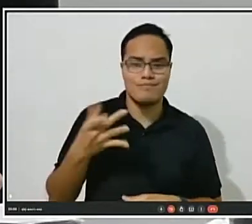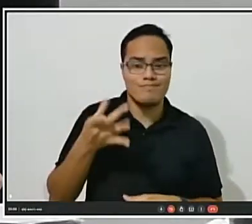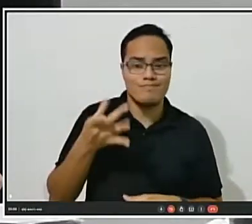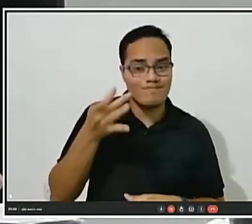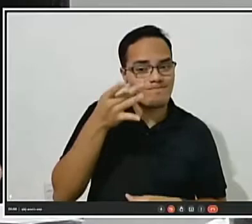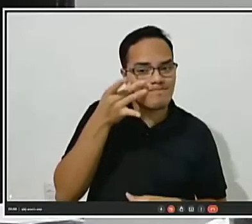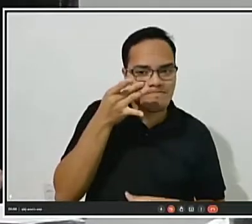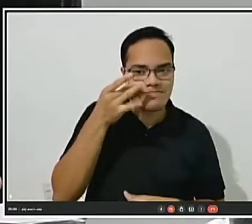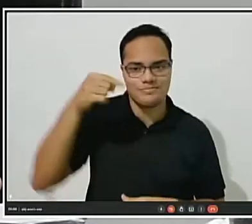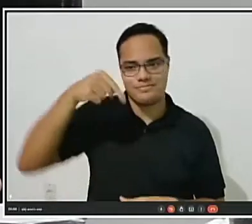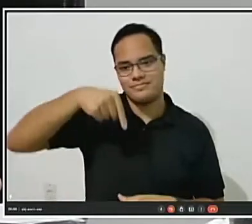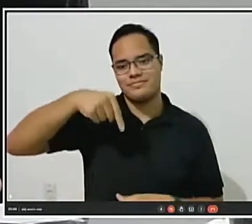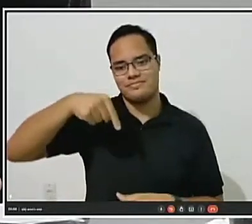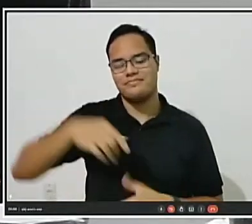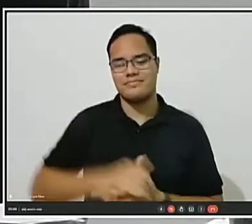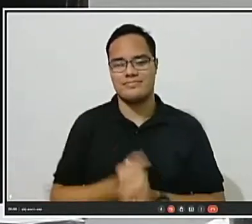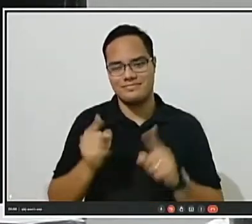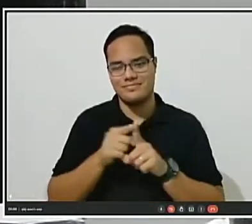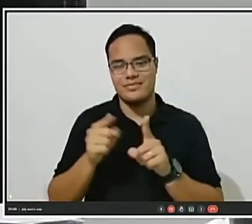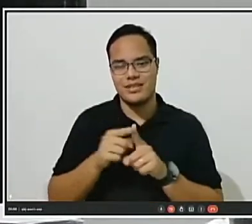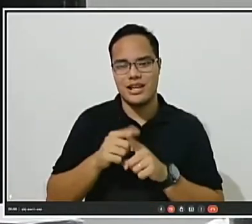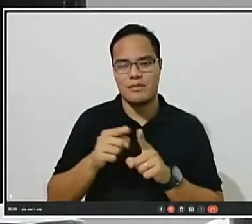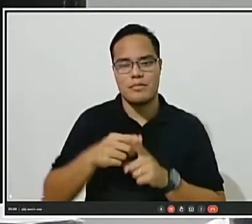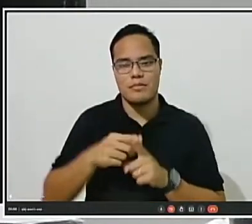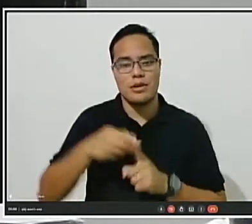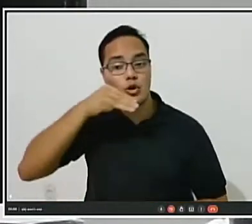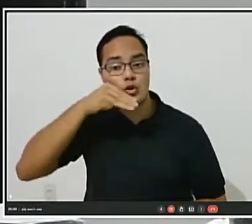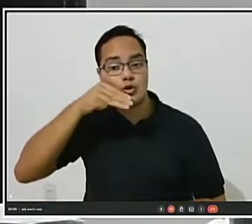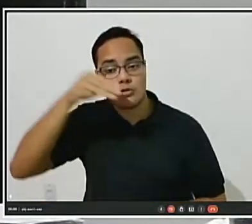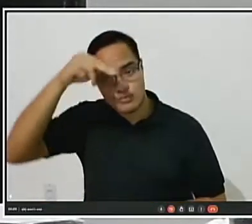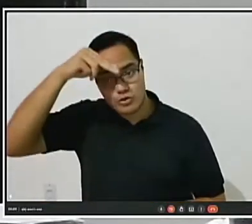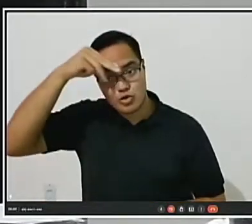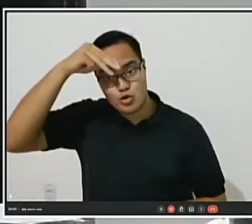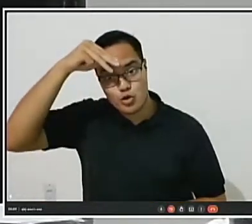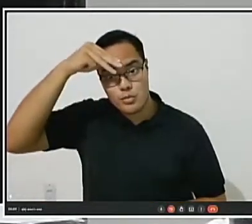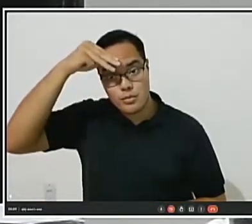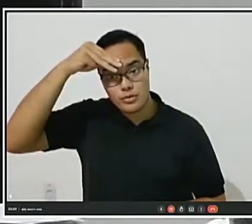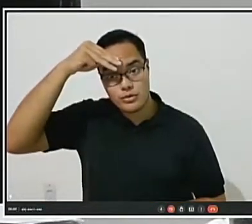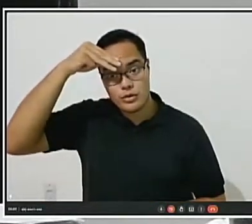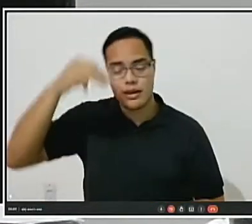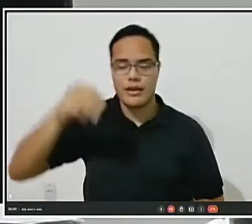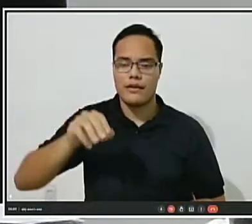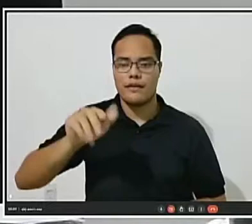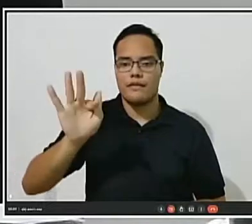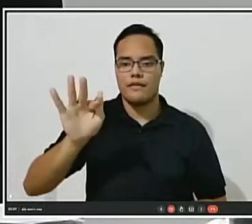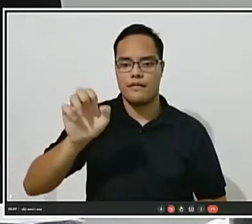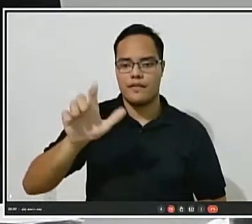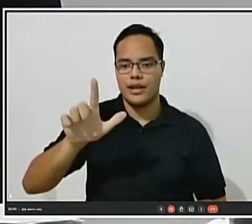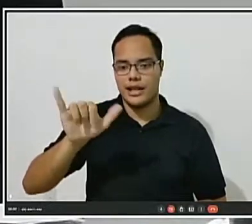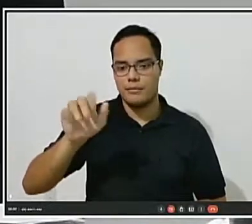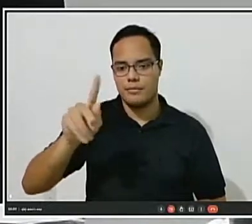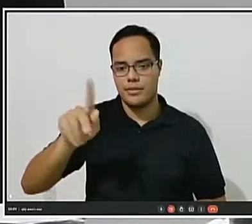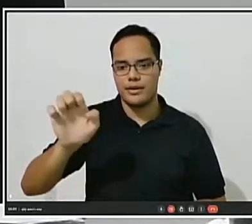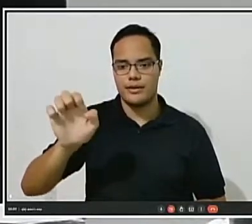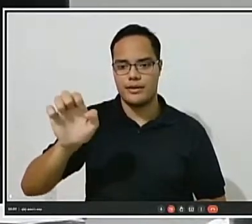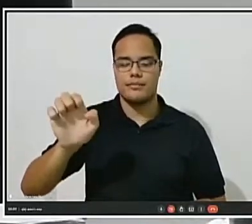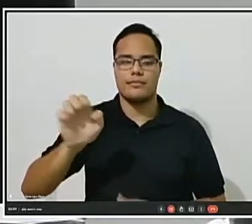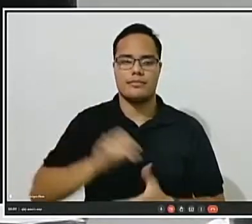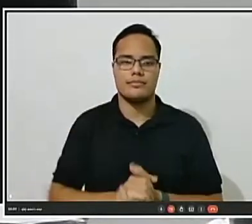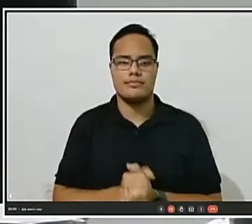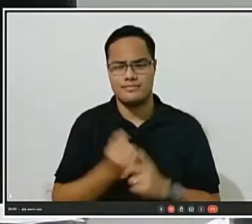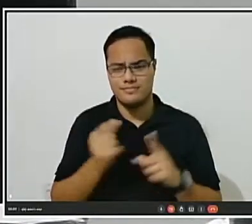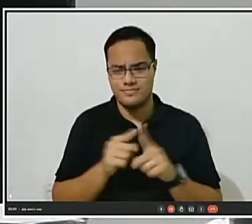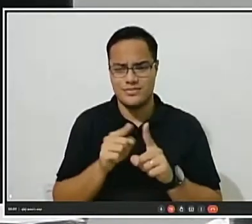também do seu sobrinho Felipe, também grande amigo pessoal. O